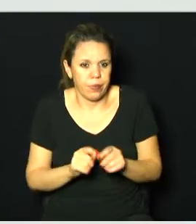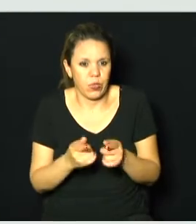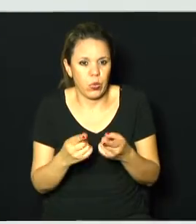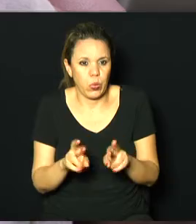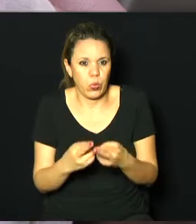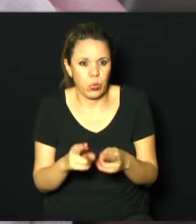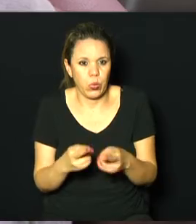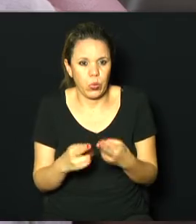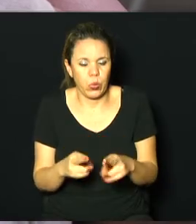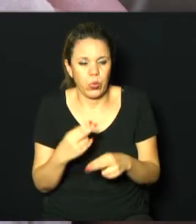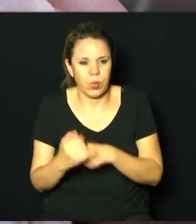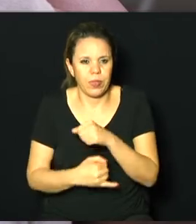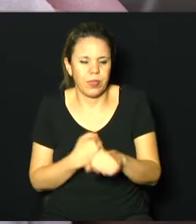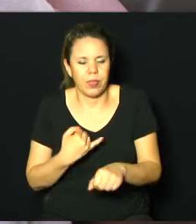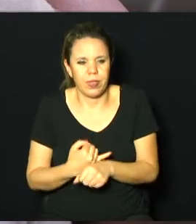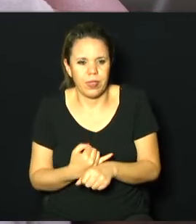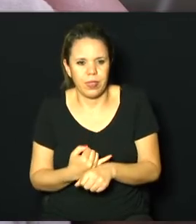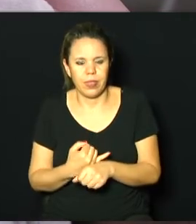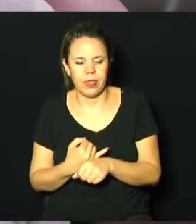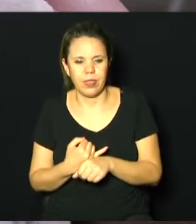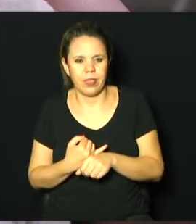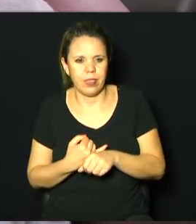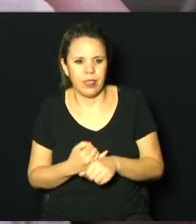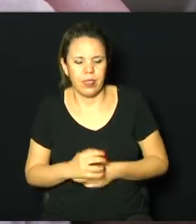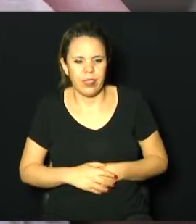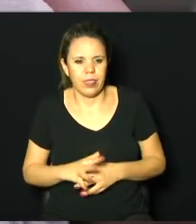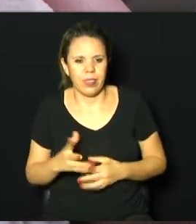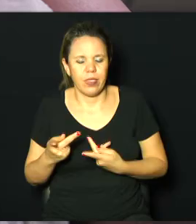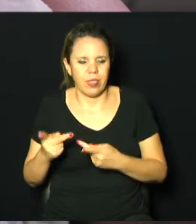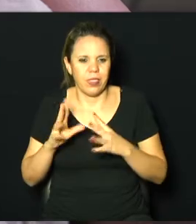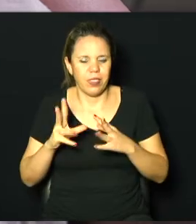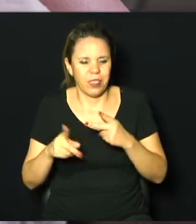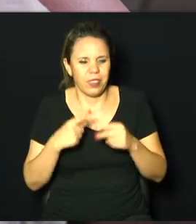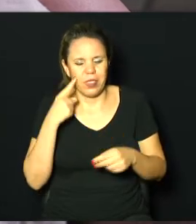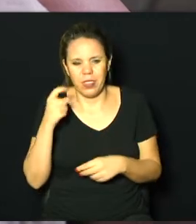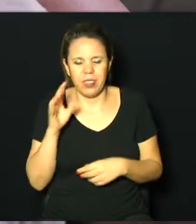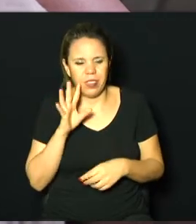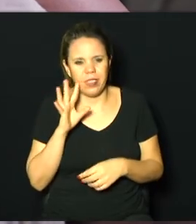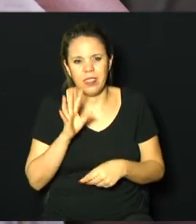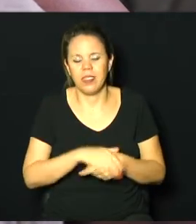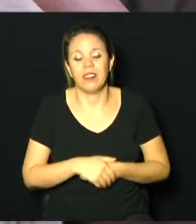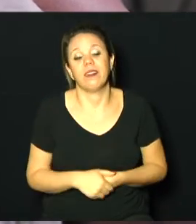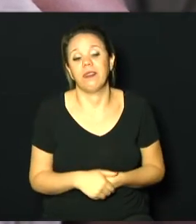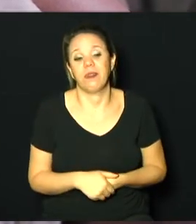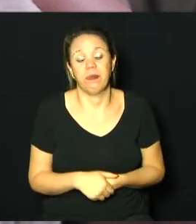churrasco online, né? E aí conversa todo mundo, tal. É interessante eu buscar